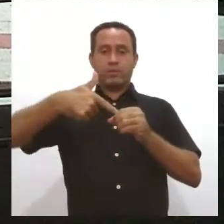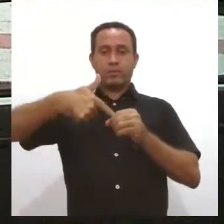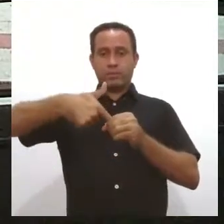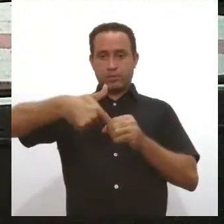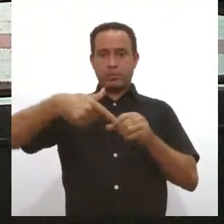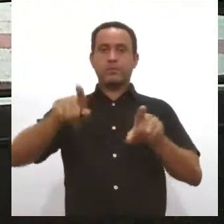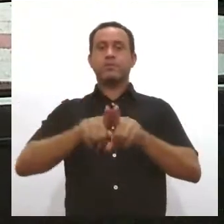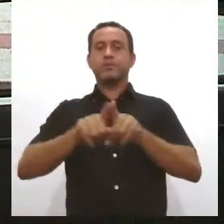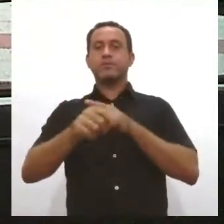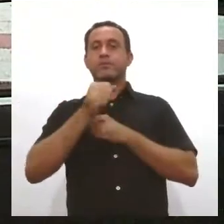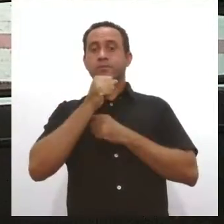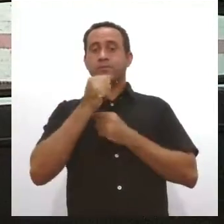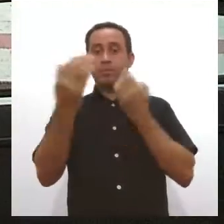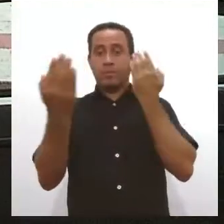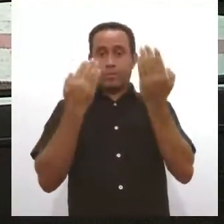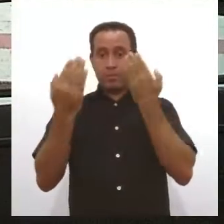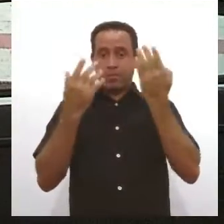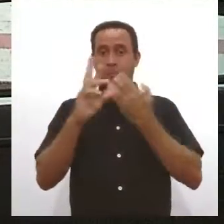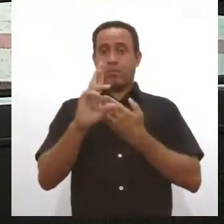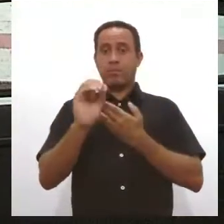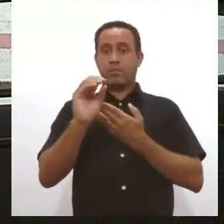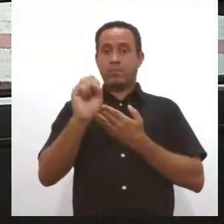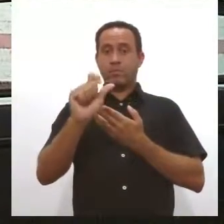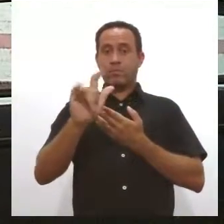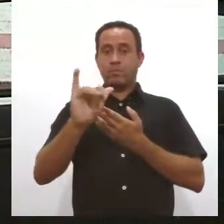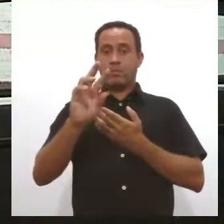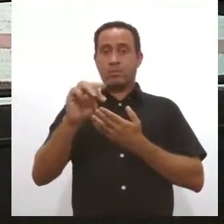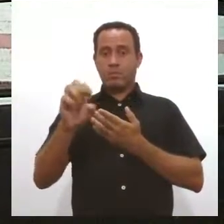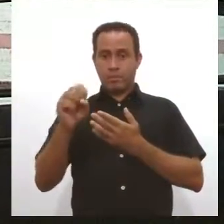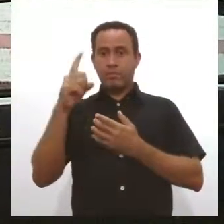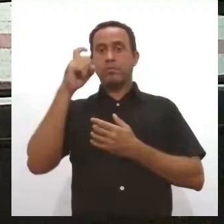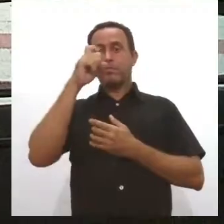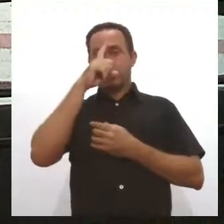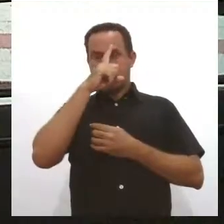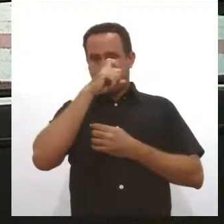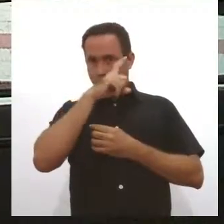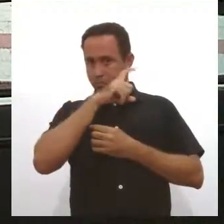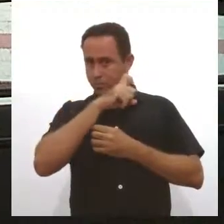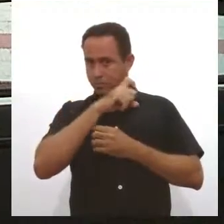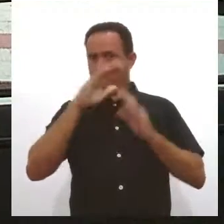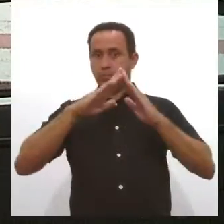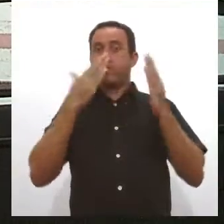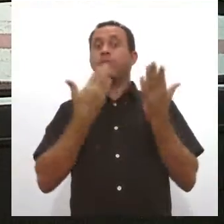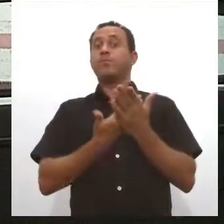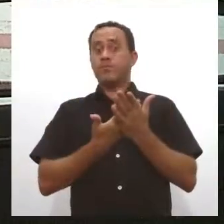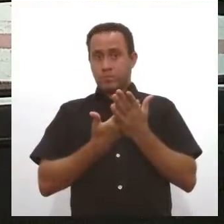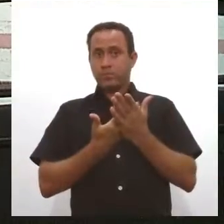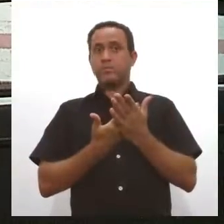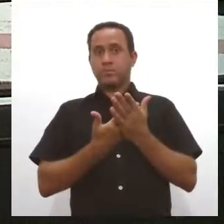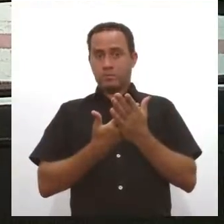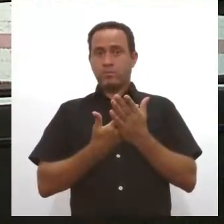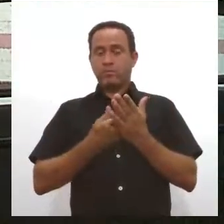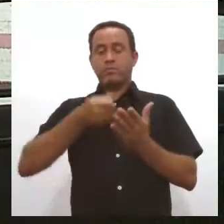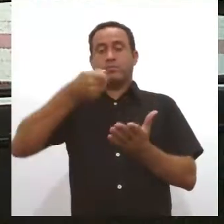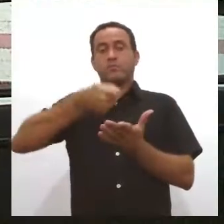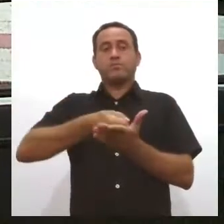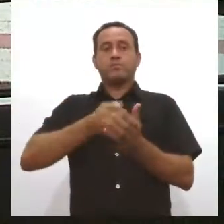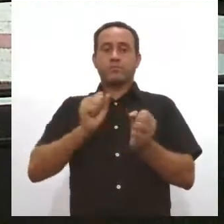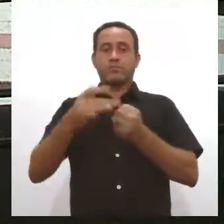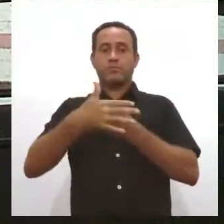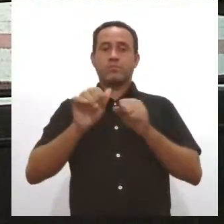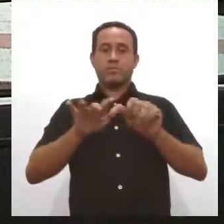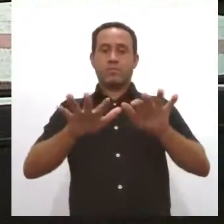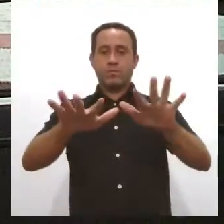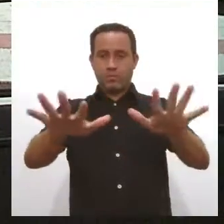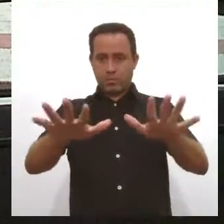uma entrevista com a psicóloga Rosa Lima sobre os desafios enfrentados pela comunidade escolar impostos pela pandemia do novo